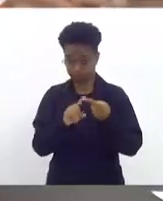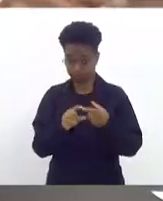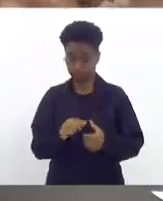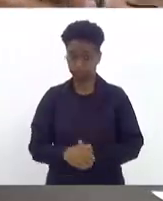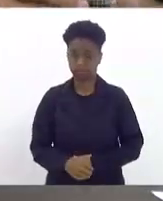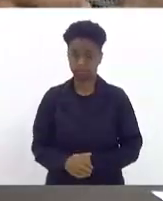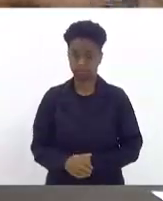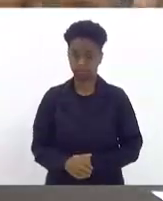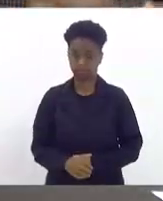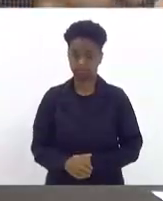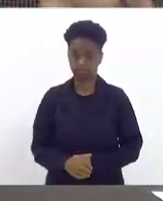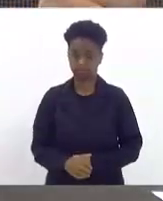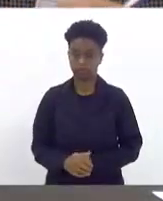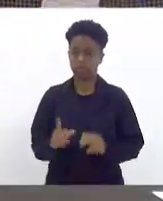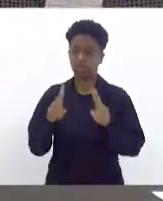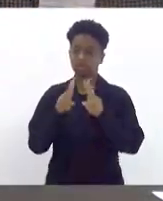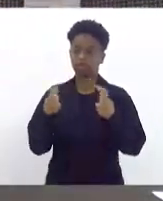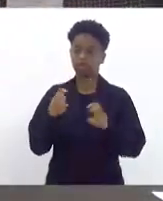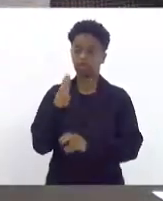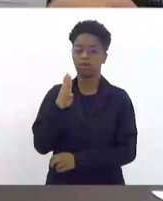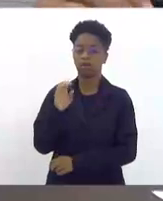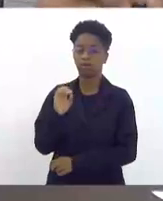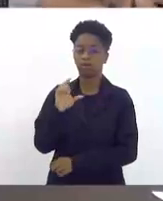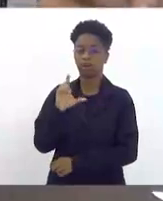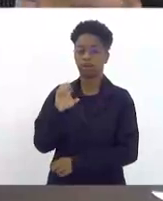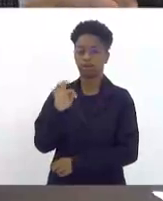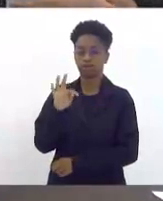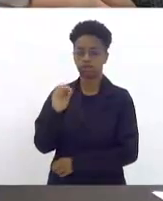é a questão dos boletos